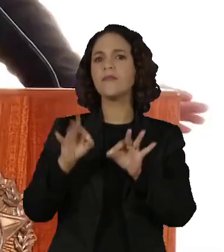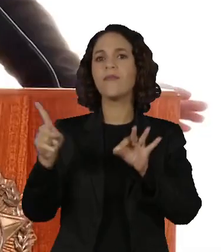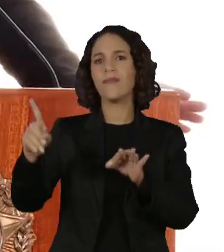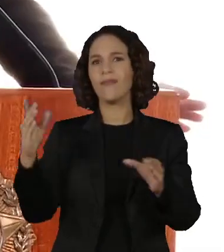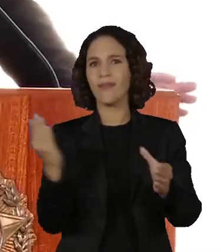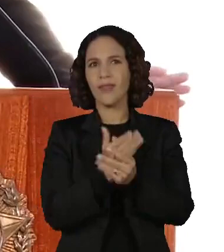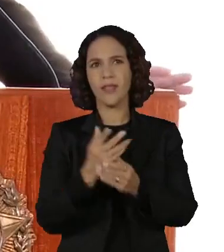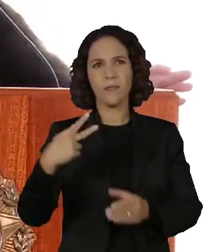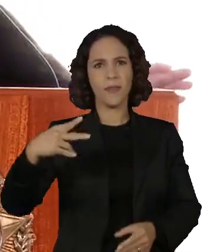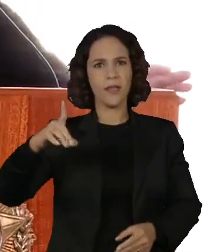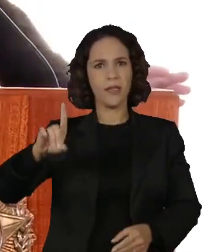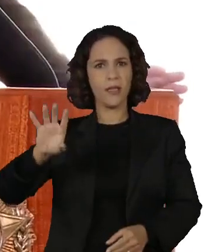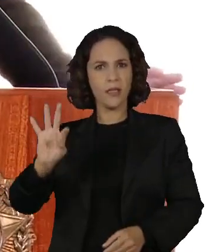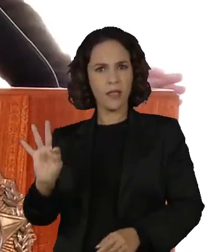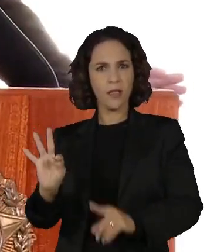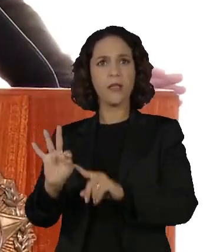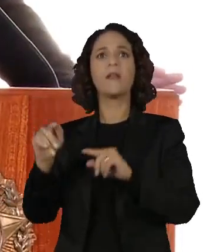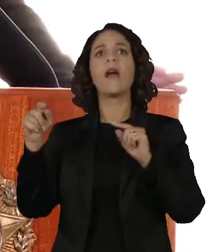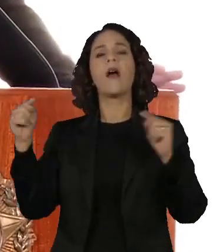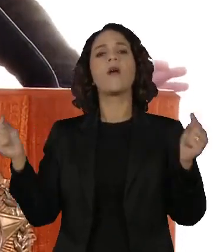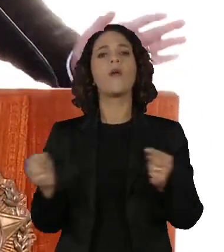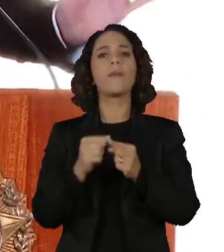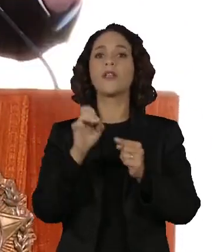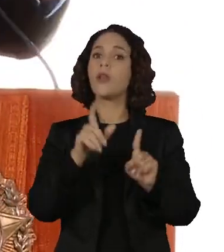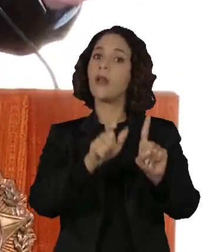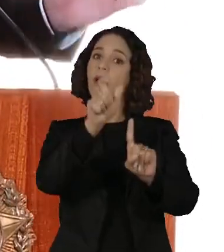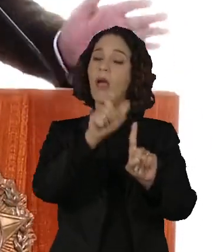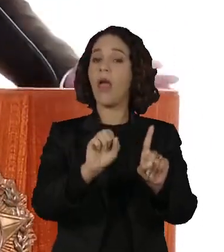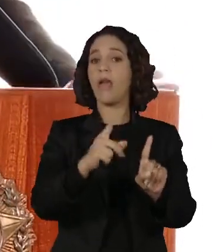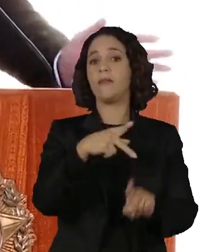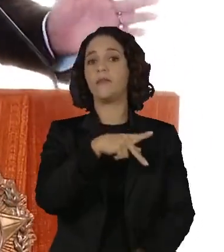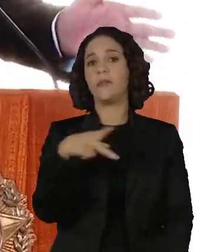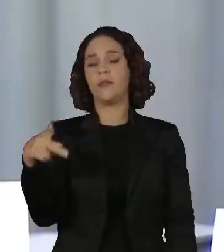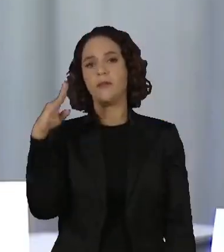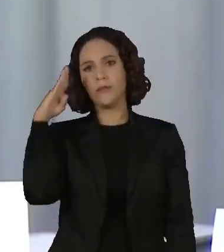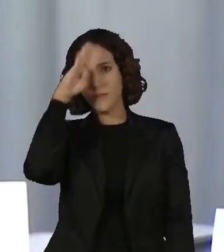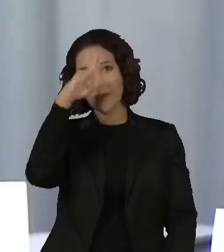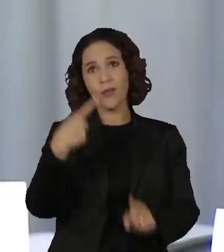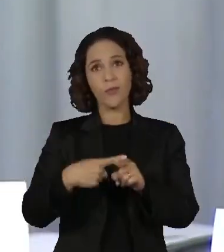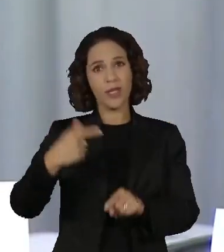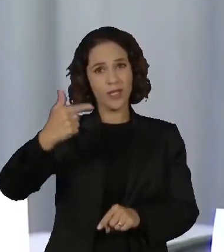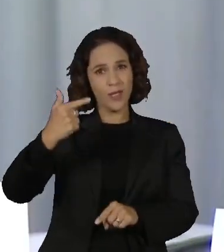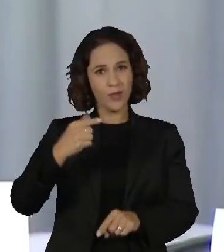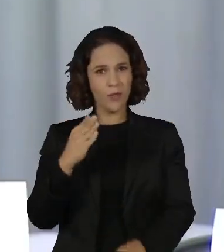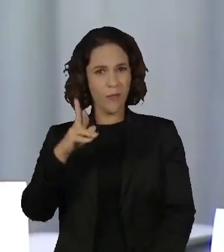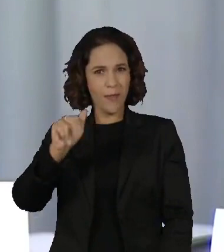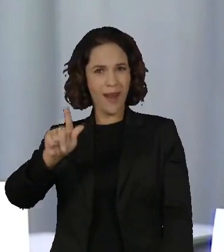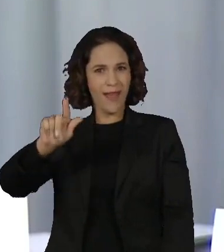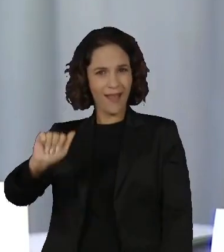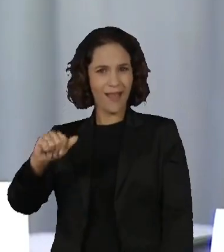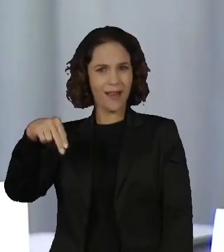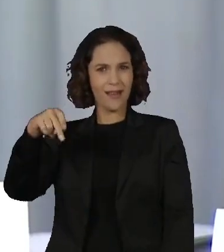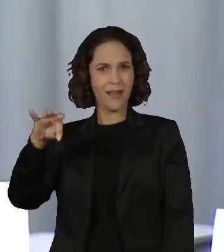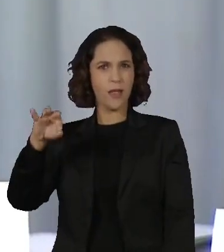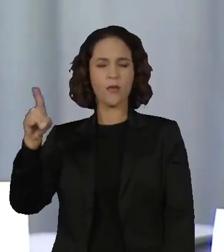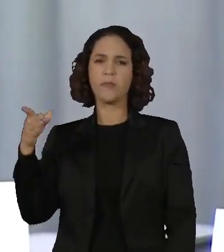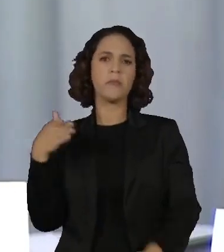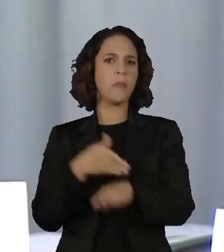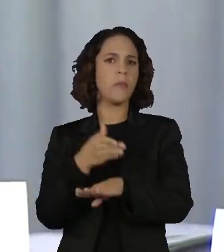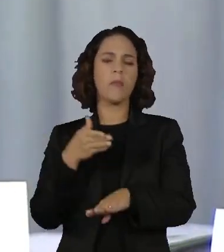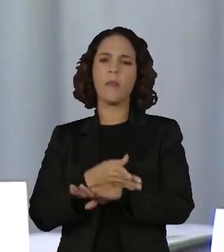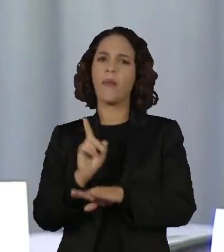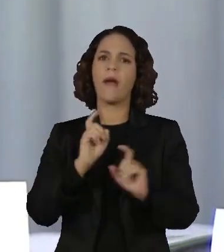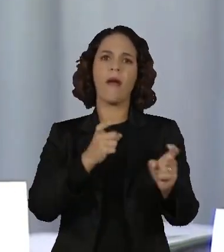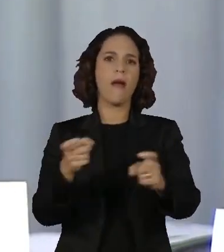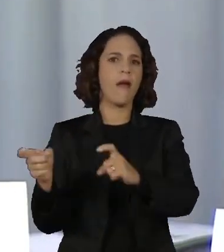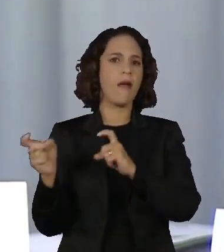PDT deve ser aplicada só ao ex-presidente uma vez que o candidato a vice Braga Neto não participou da